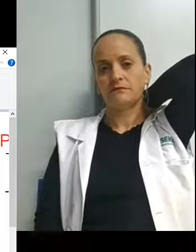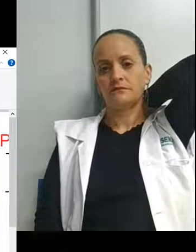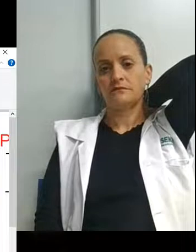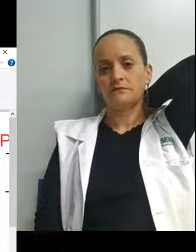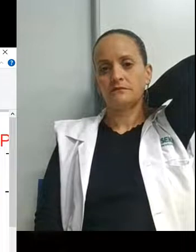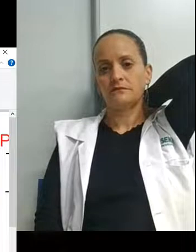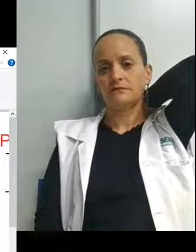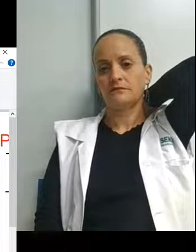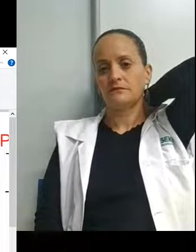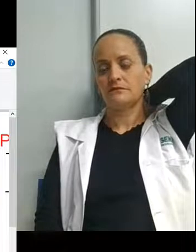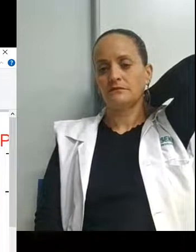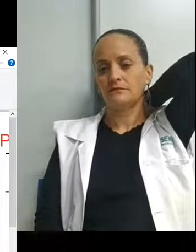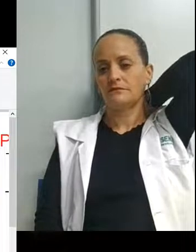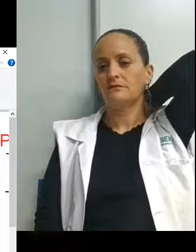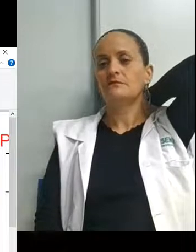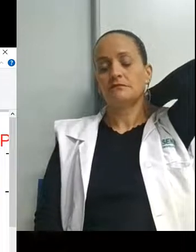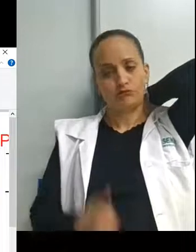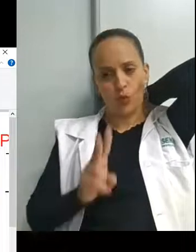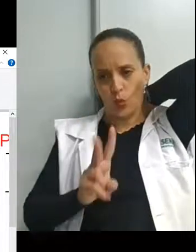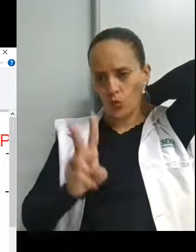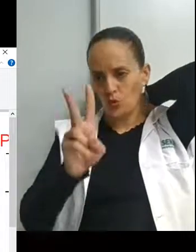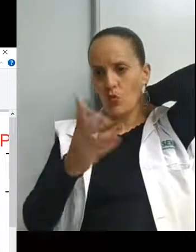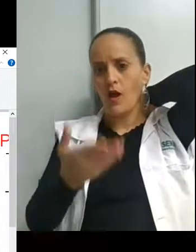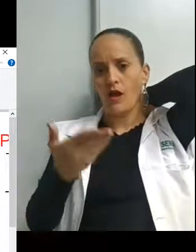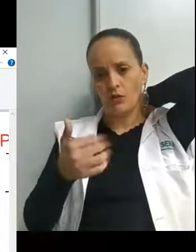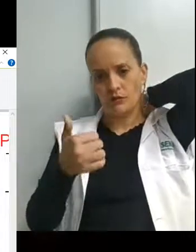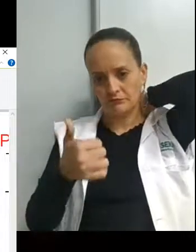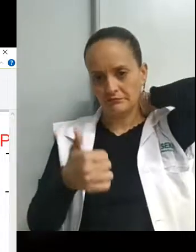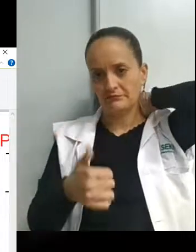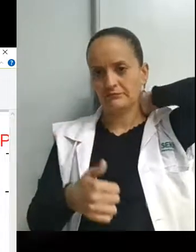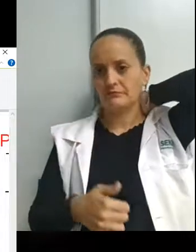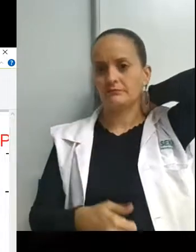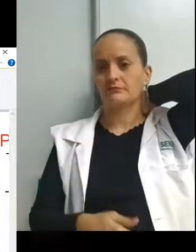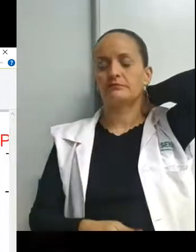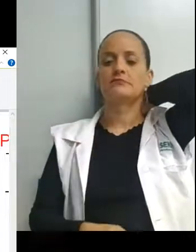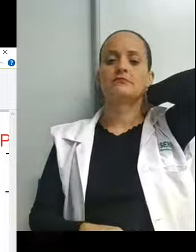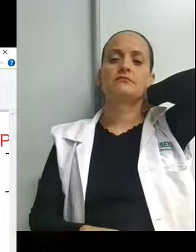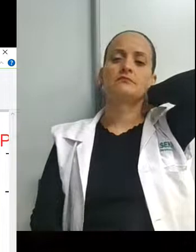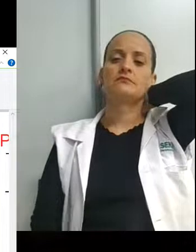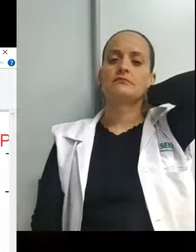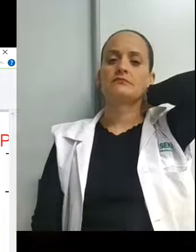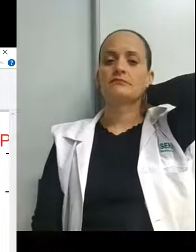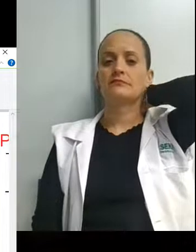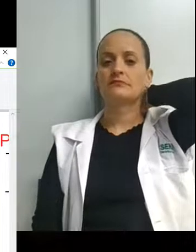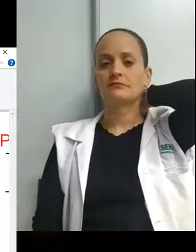Ninguém se manifesta, eu vou continuar aqui. Então, a corrente total aqui, ó, só da casa é quem?